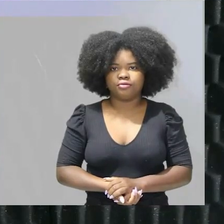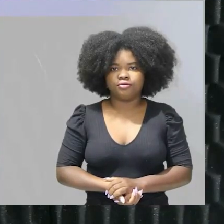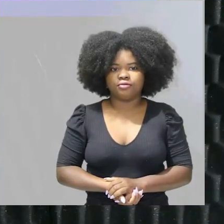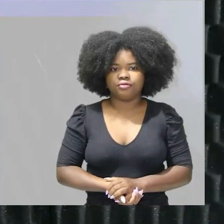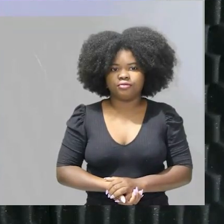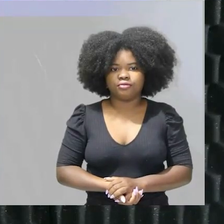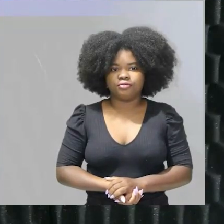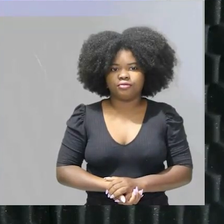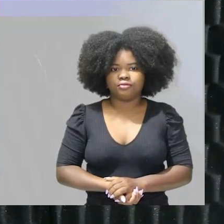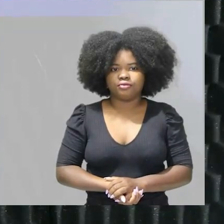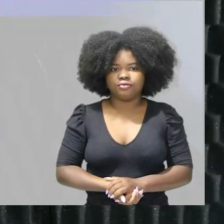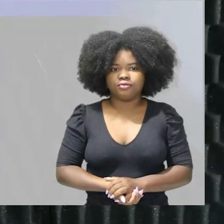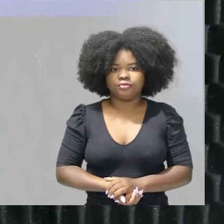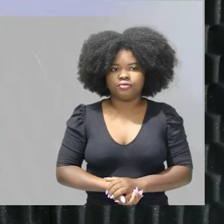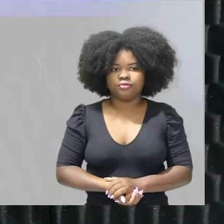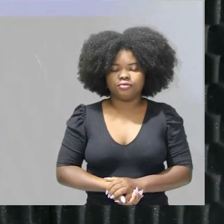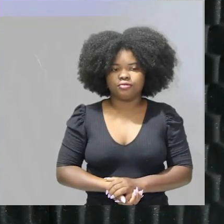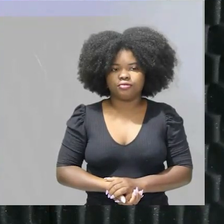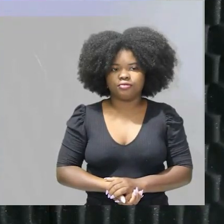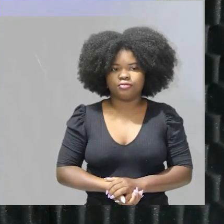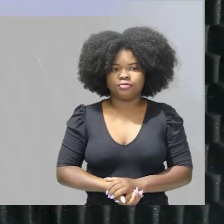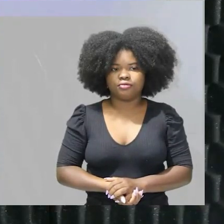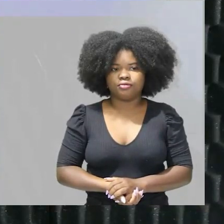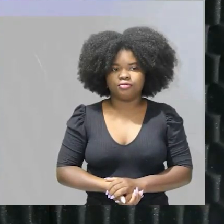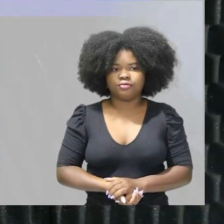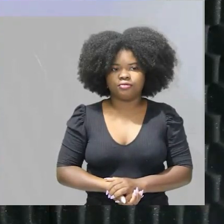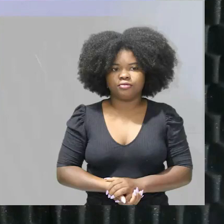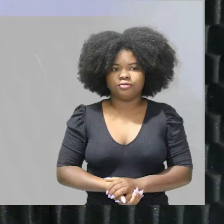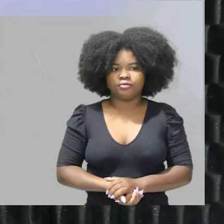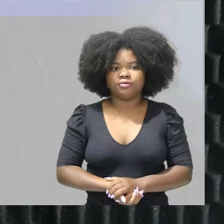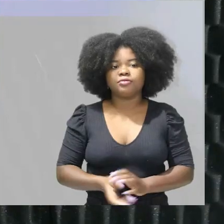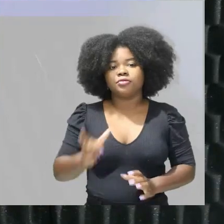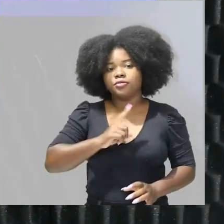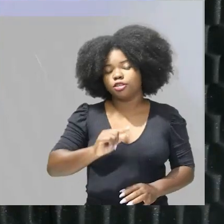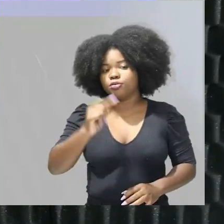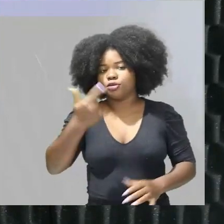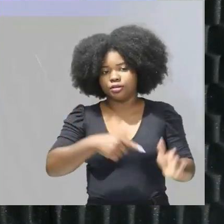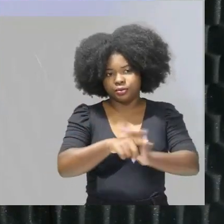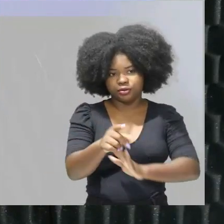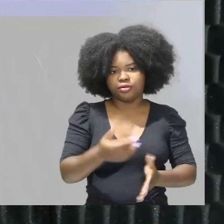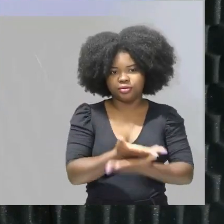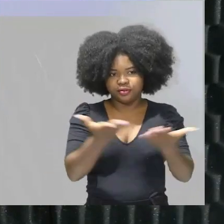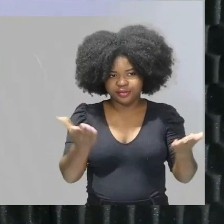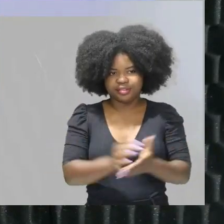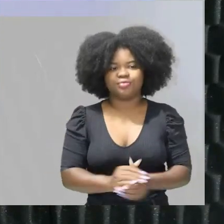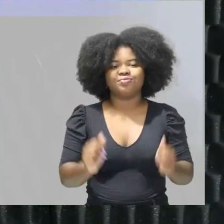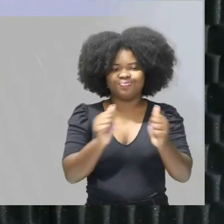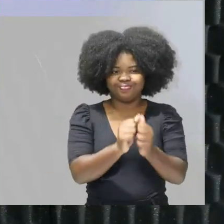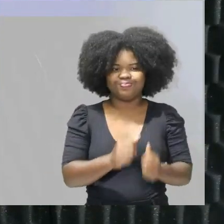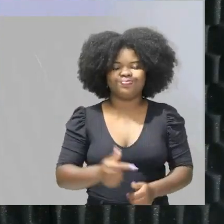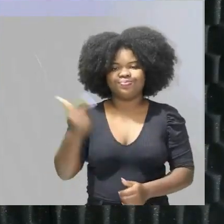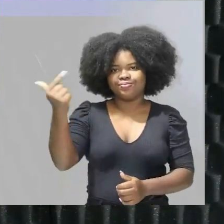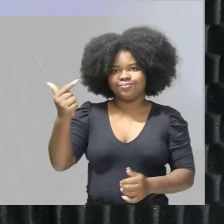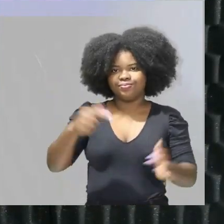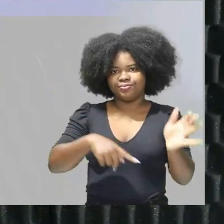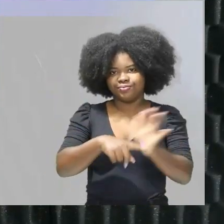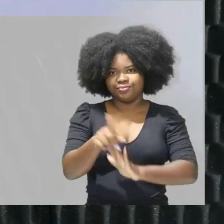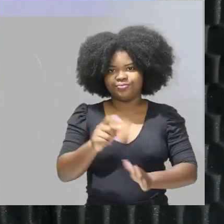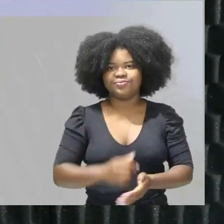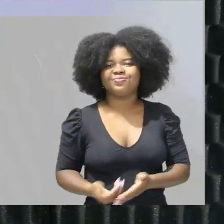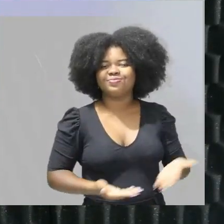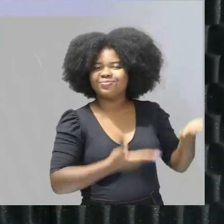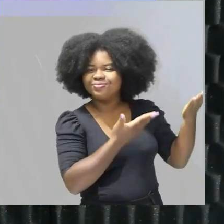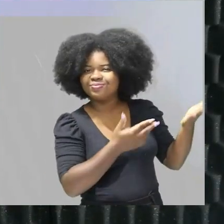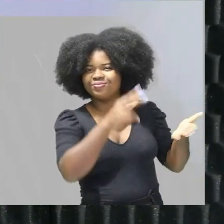letra c de casa vamos lá beleza temos mais uma aqui para vocês vem comigo Enem 2019